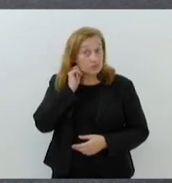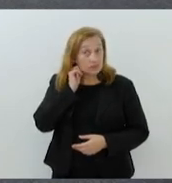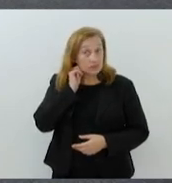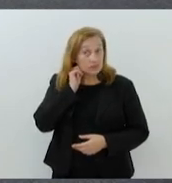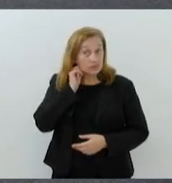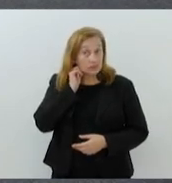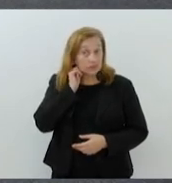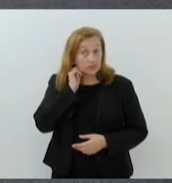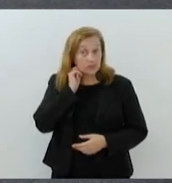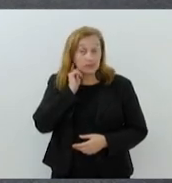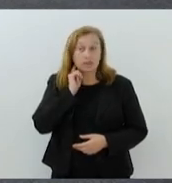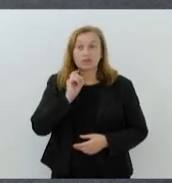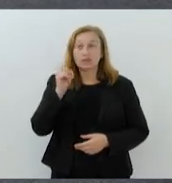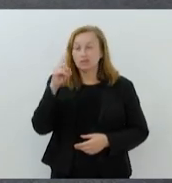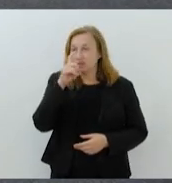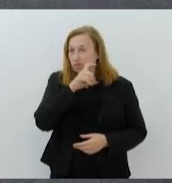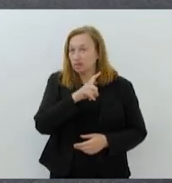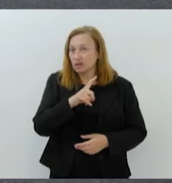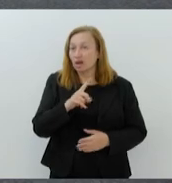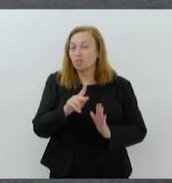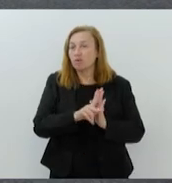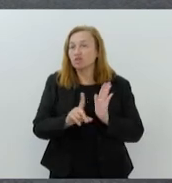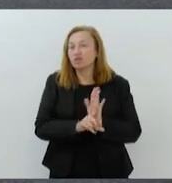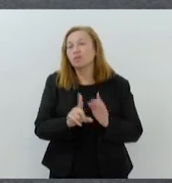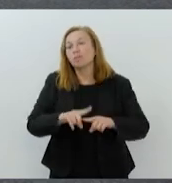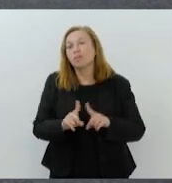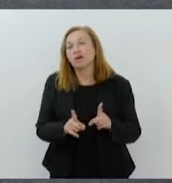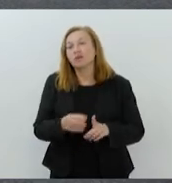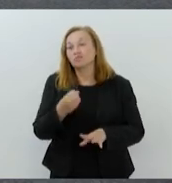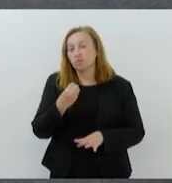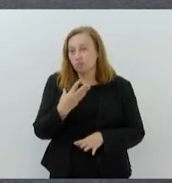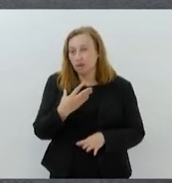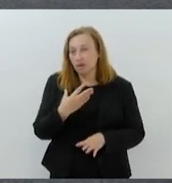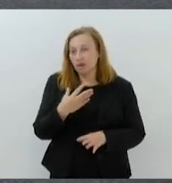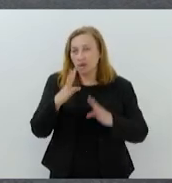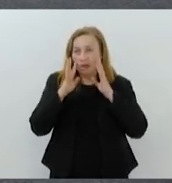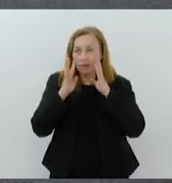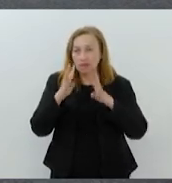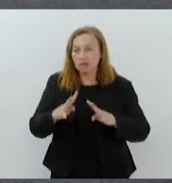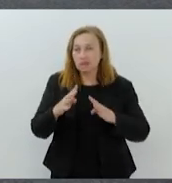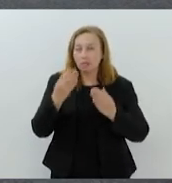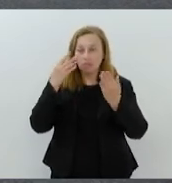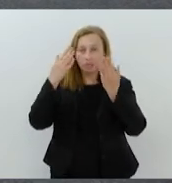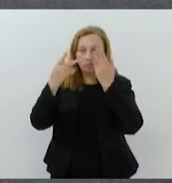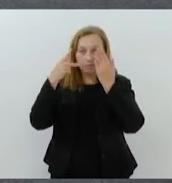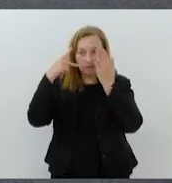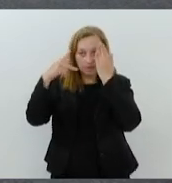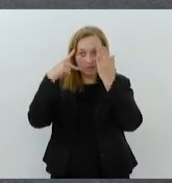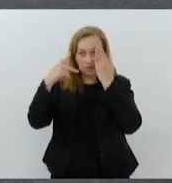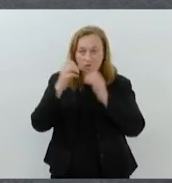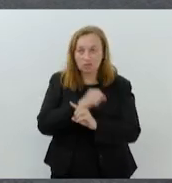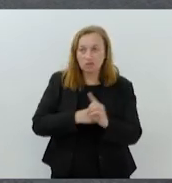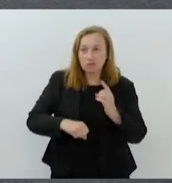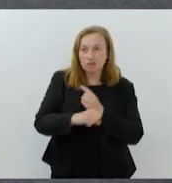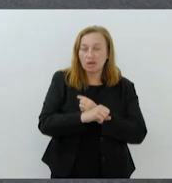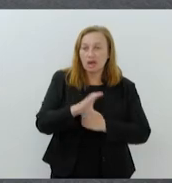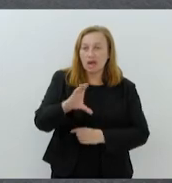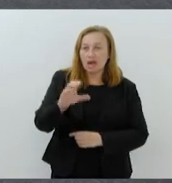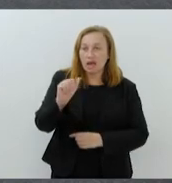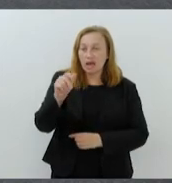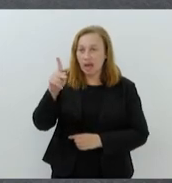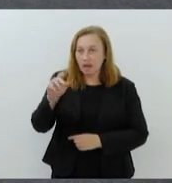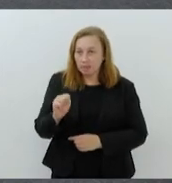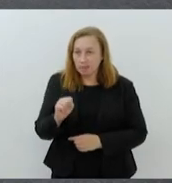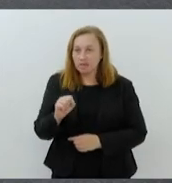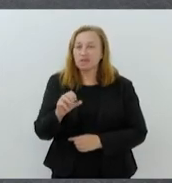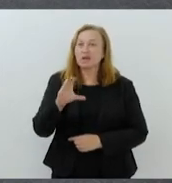a tramitação de projetos, mas, por bem da rede de atenção psicossocial, dos CAPs, dos CAPs-ADs, dos CRAs,